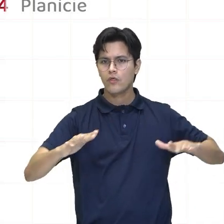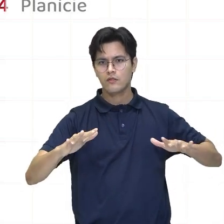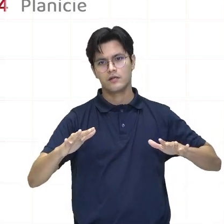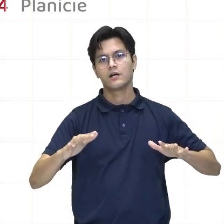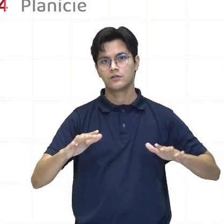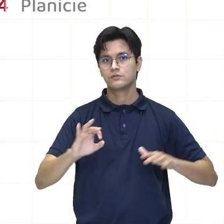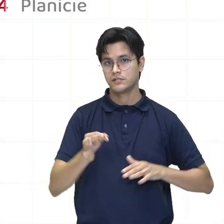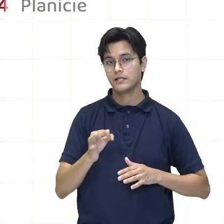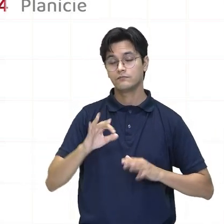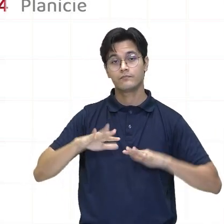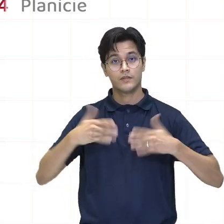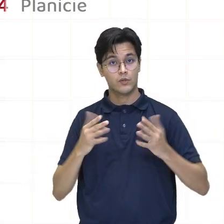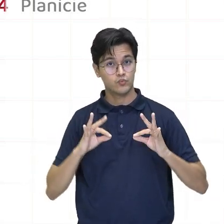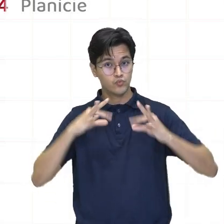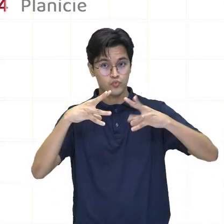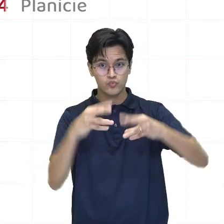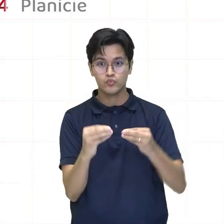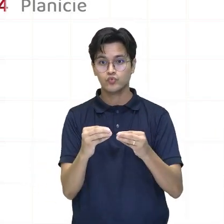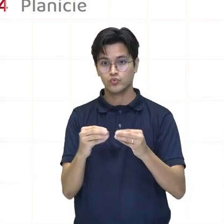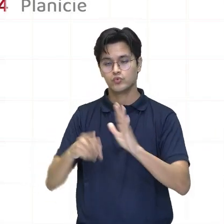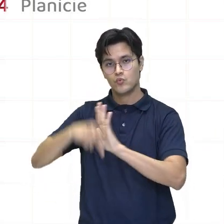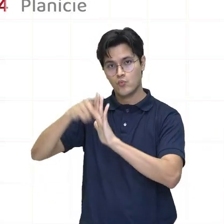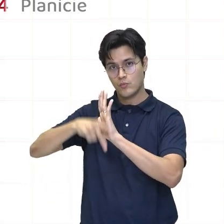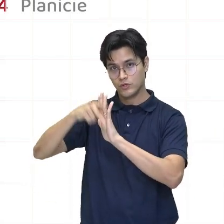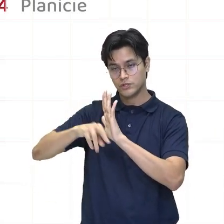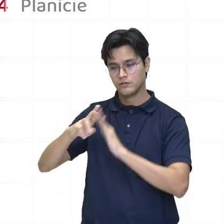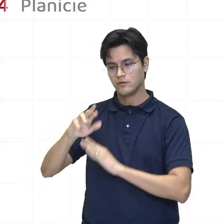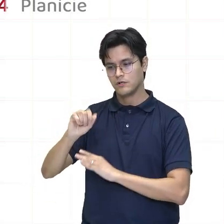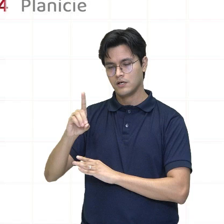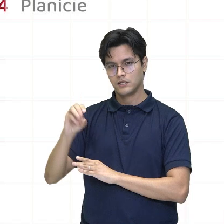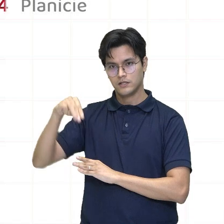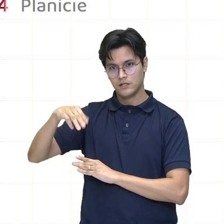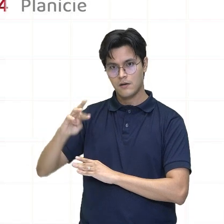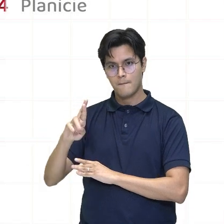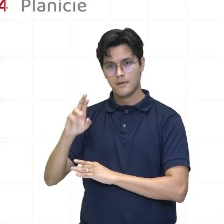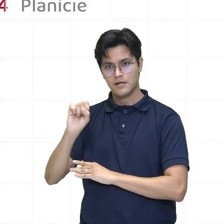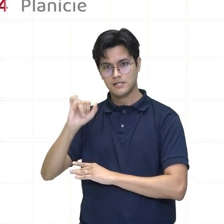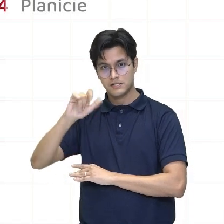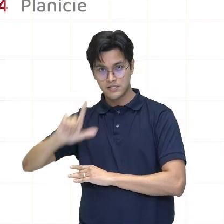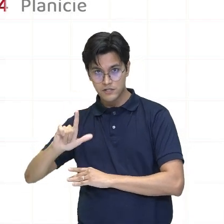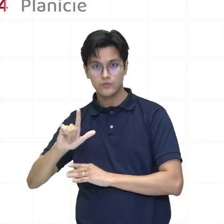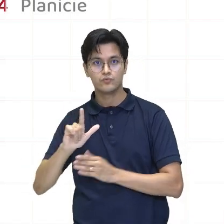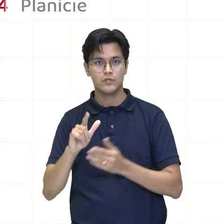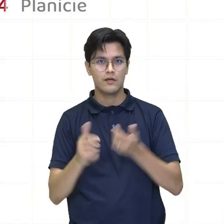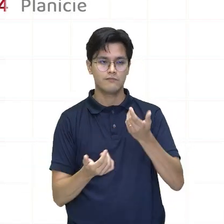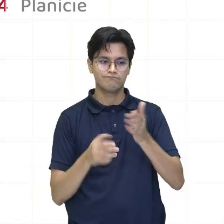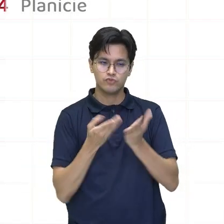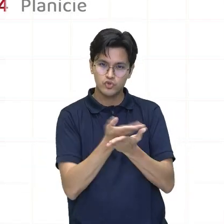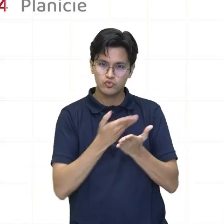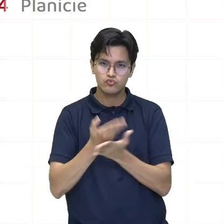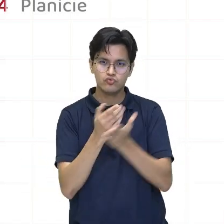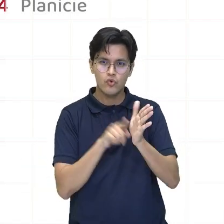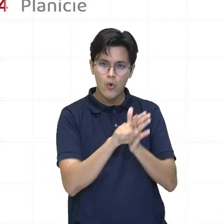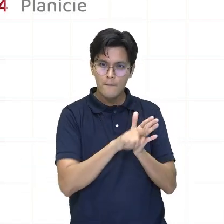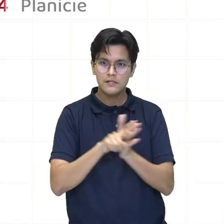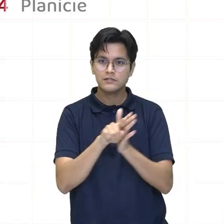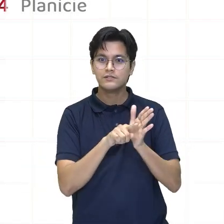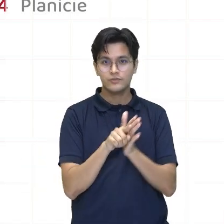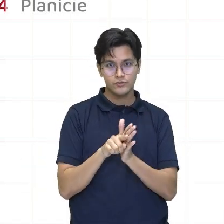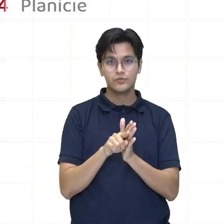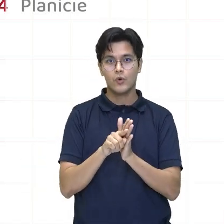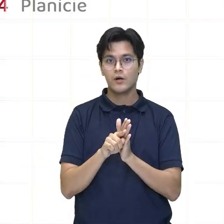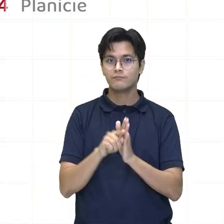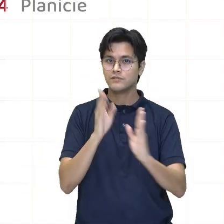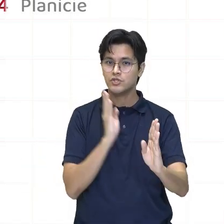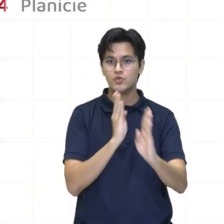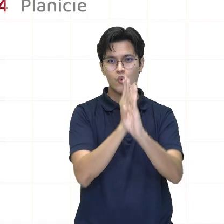né, e observado aí essas 6 unidades de planície e as depressões, né?